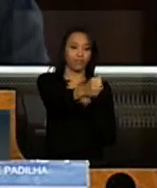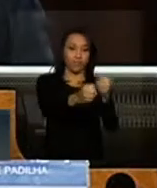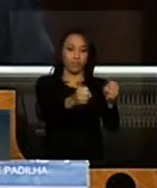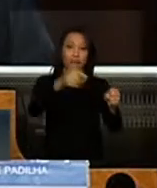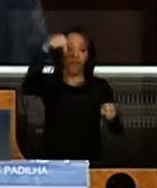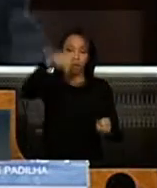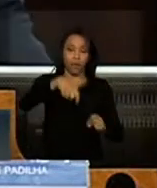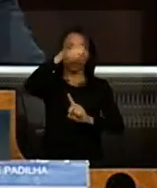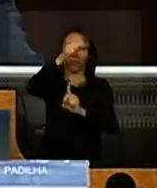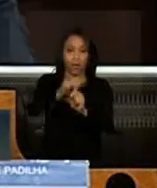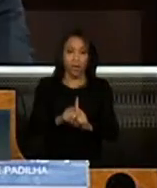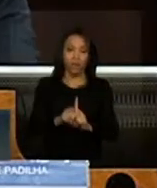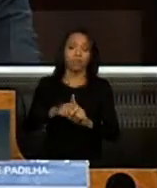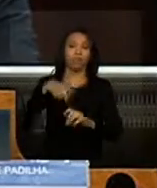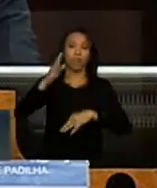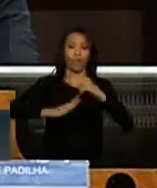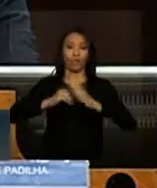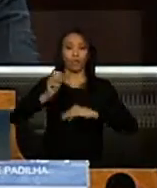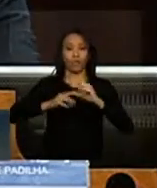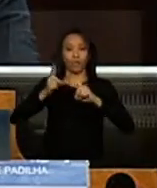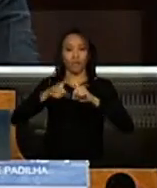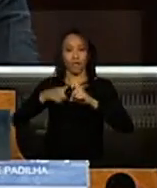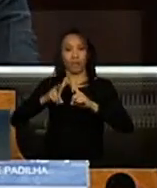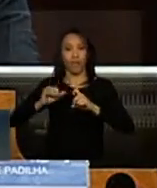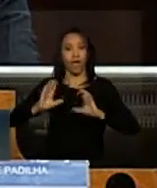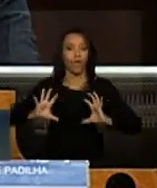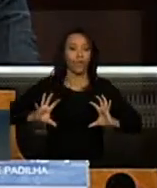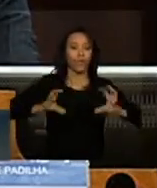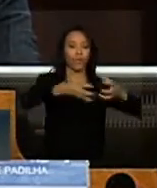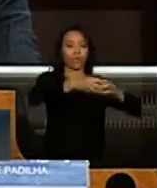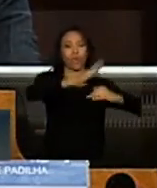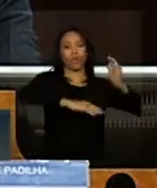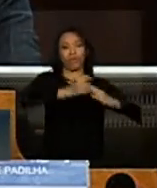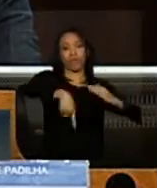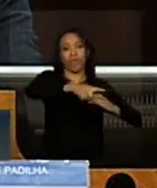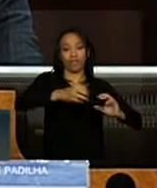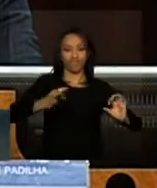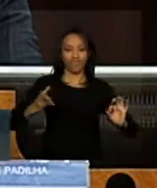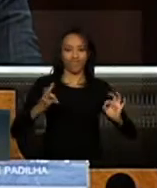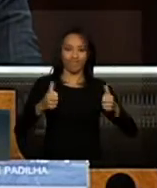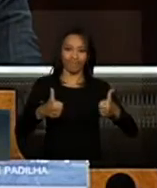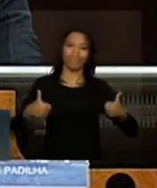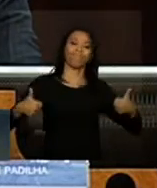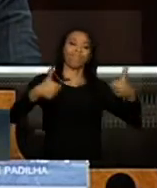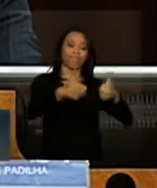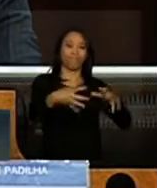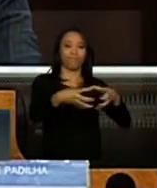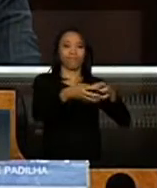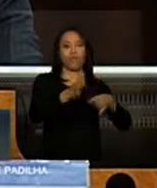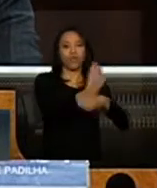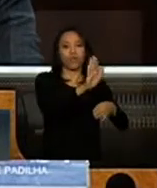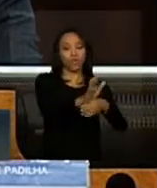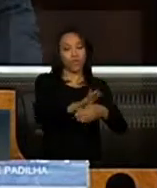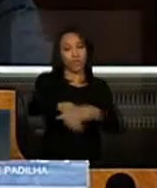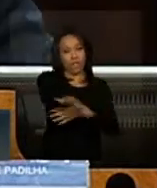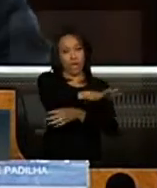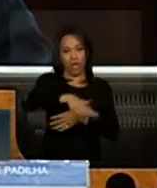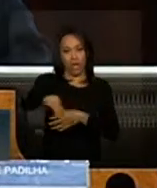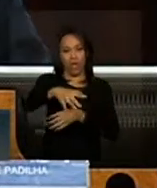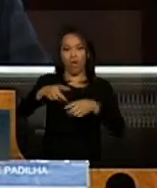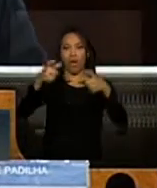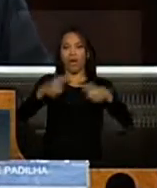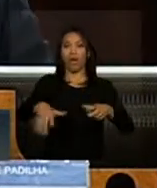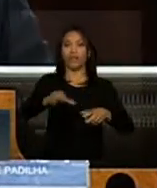nesse mês, profissionais médicos para compor as equipes de atenção básica no município de Melgaço, na região do Marajó. Então,